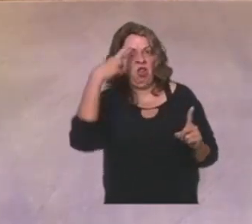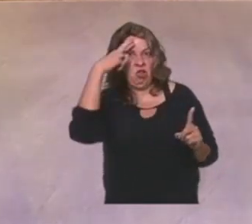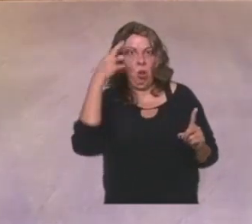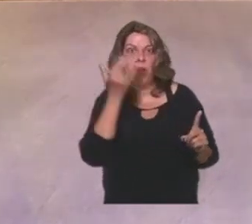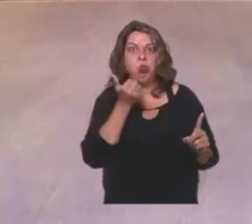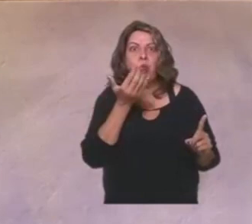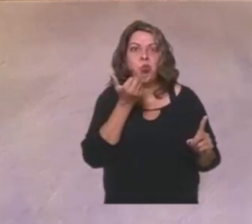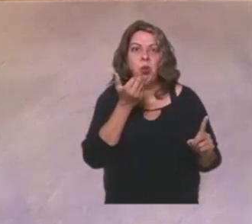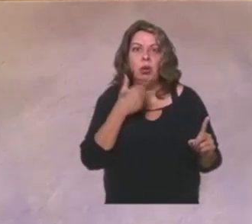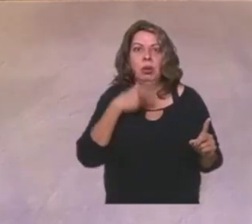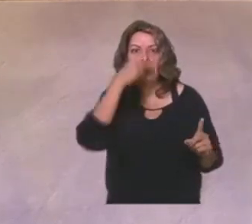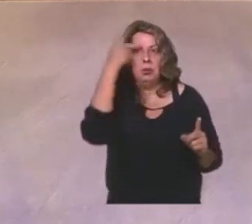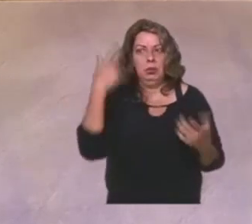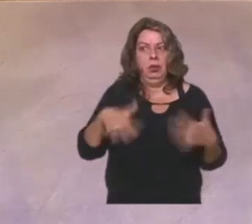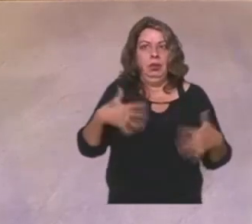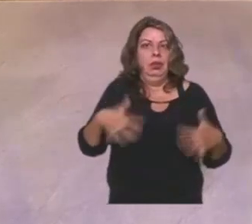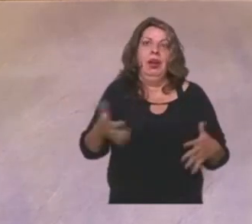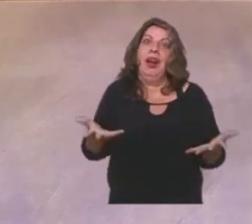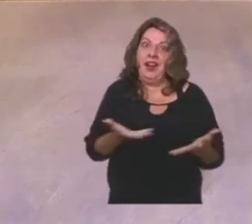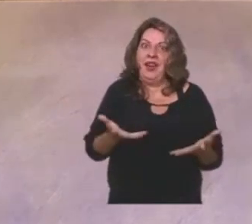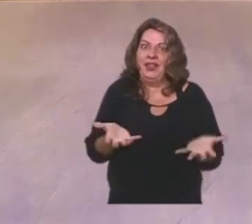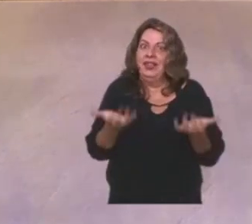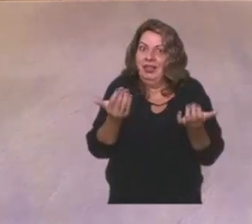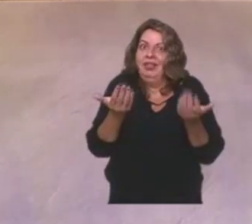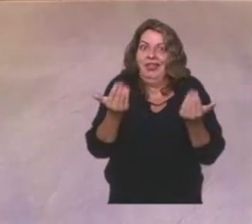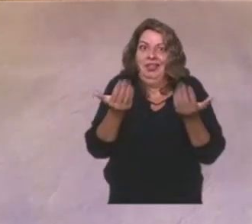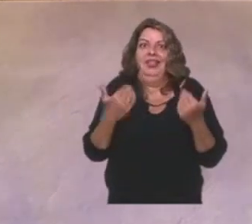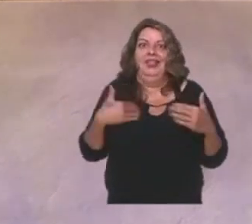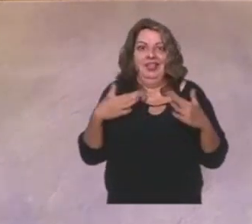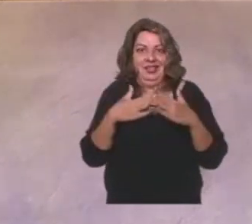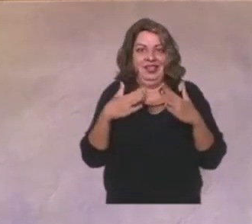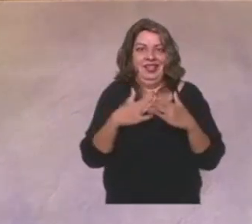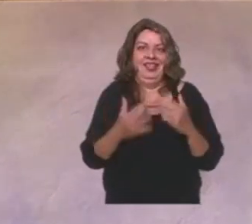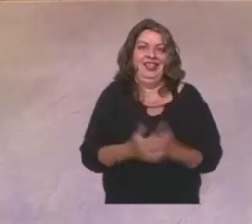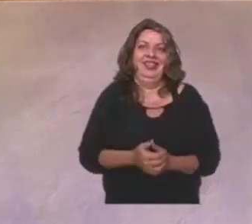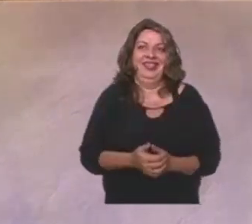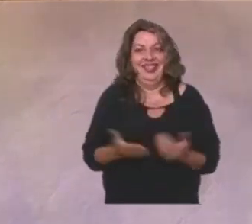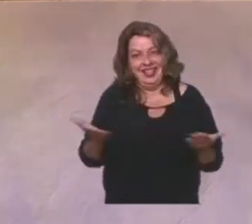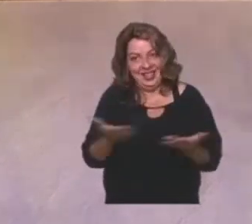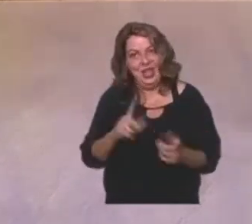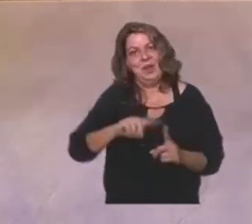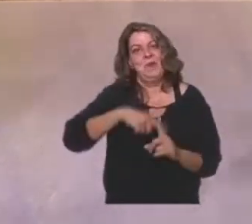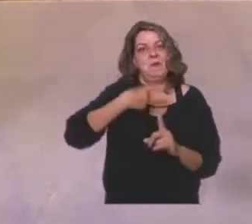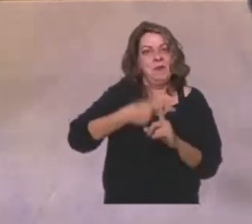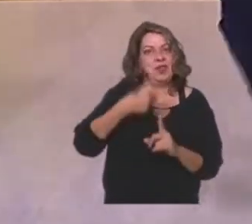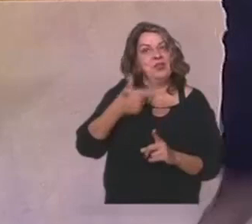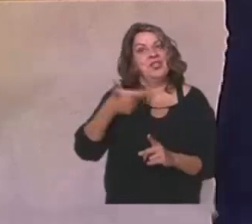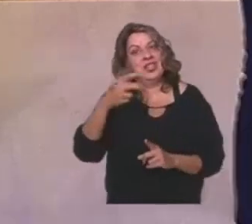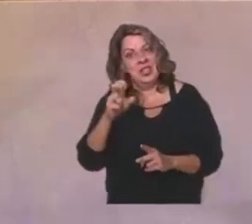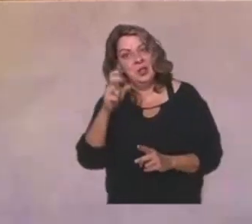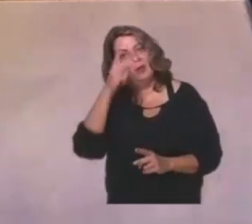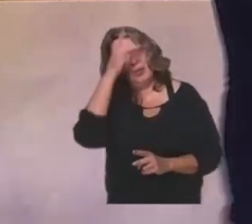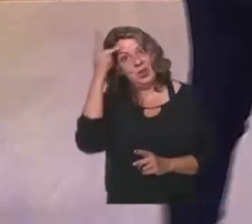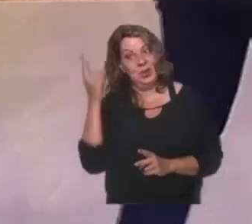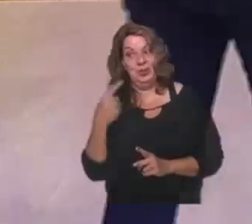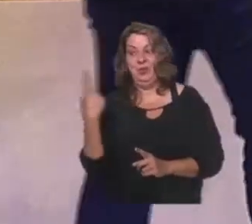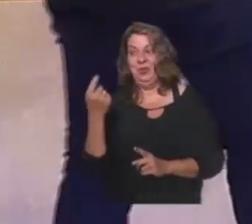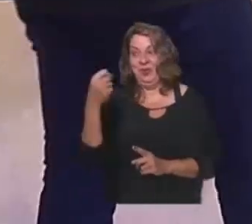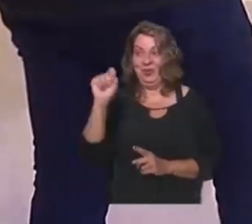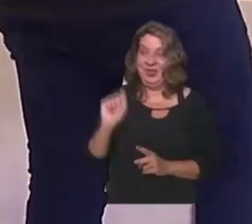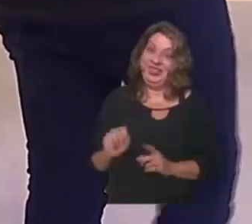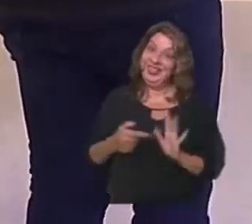quê? Mais 25 pessoas ganhando R$500 no nosso Gira CG. Então simbora, só se for agora. Pro nosso